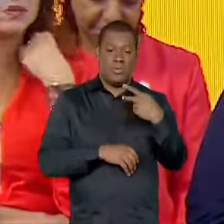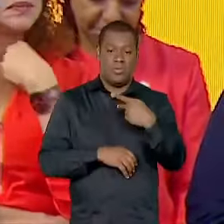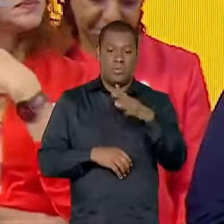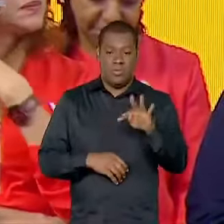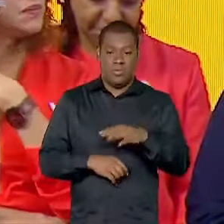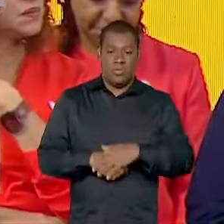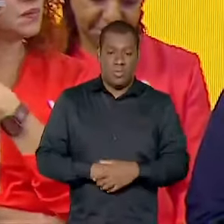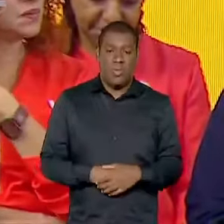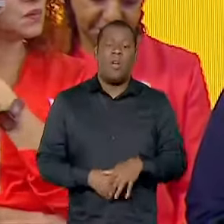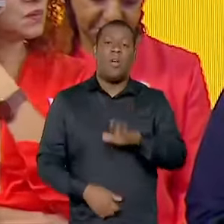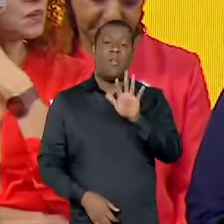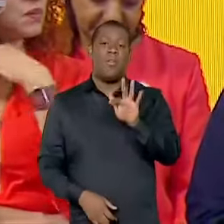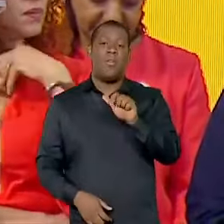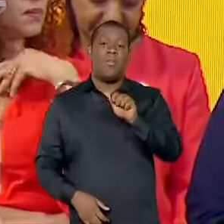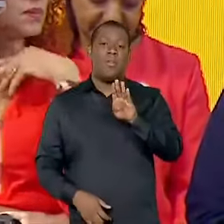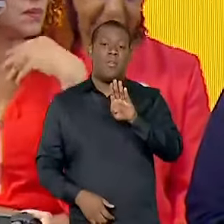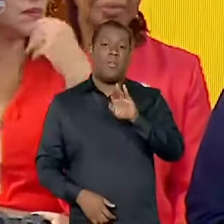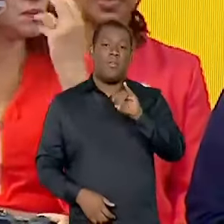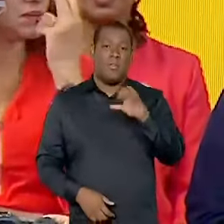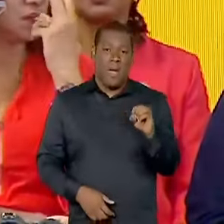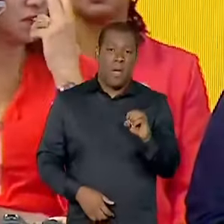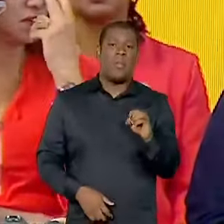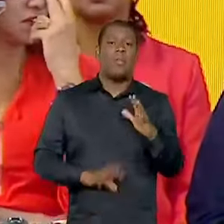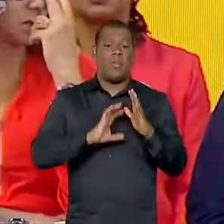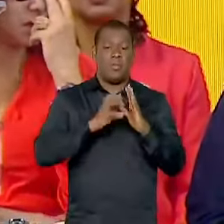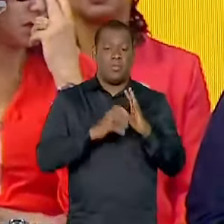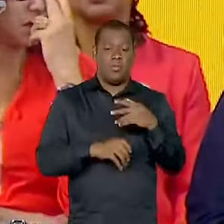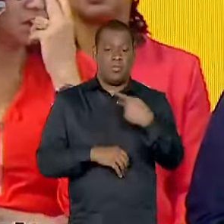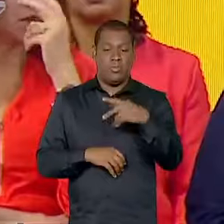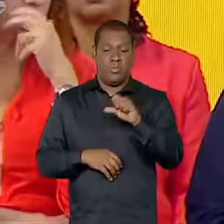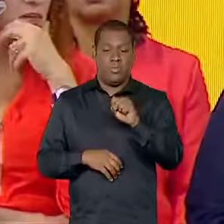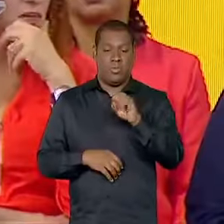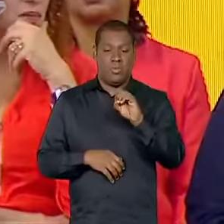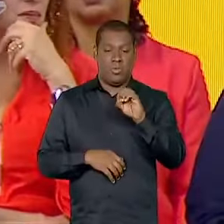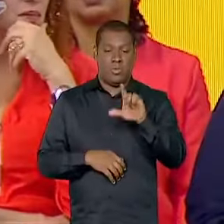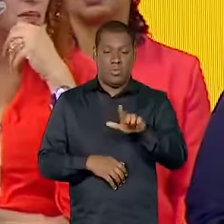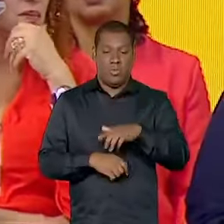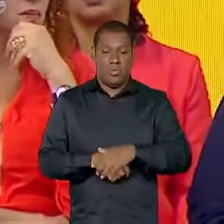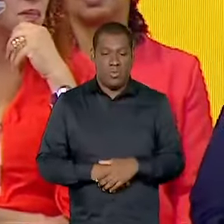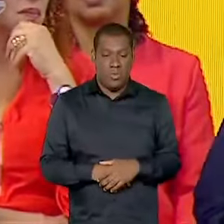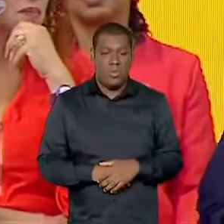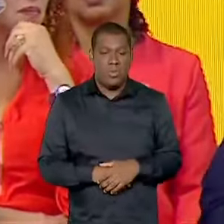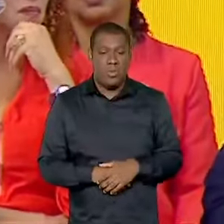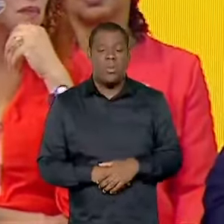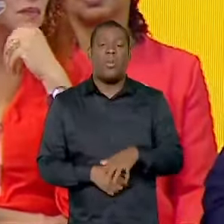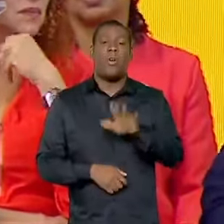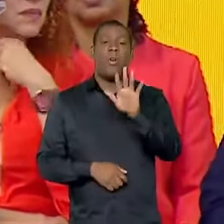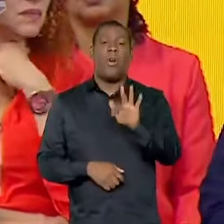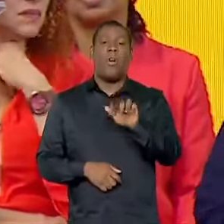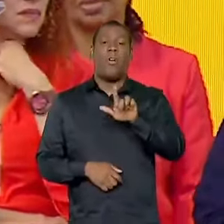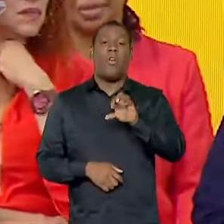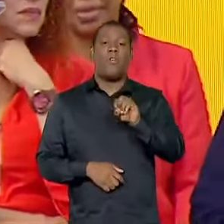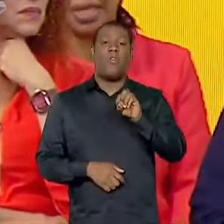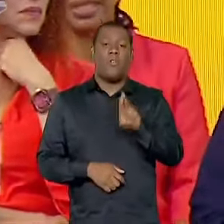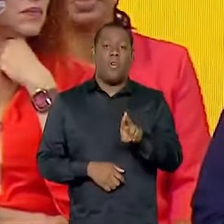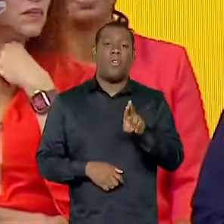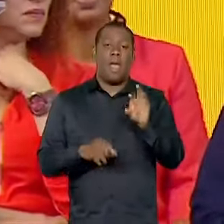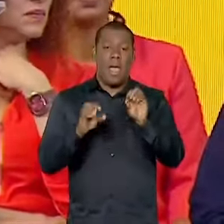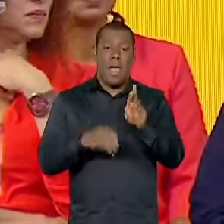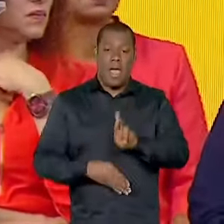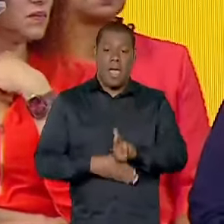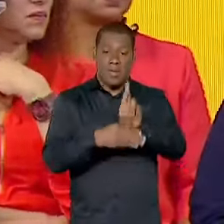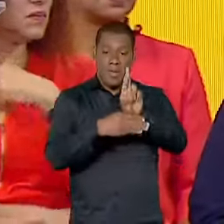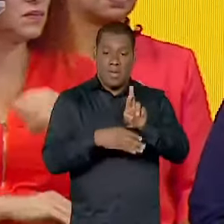do PSOL, Floribela Fernandes, representante do Fundo de População das Nações Unidas no